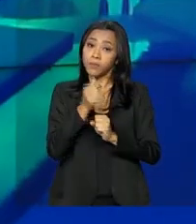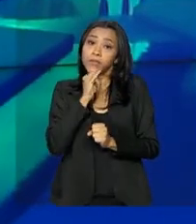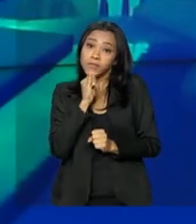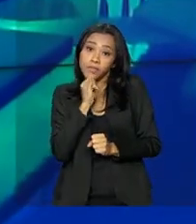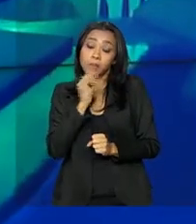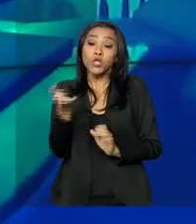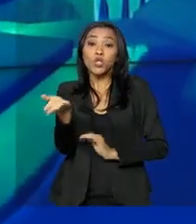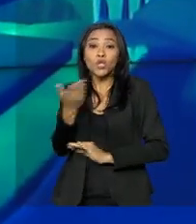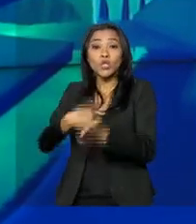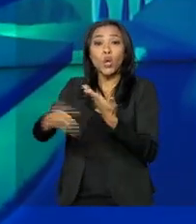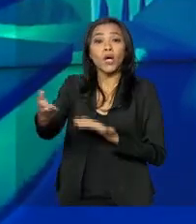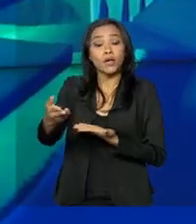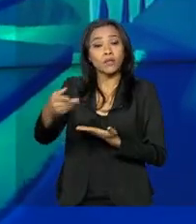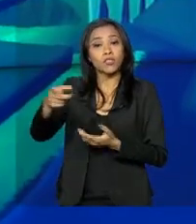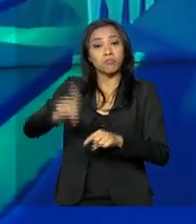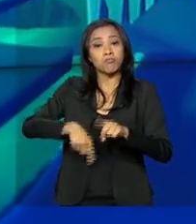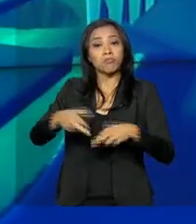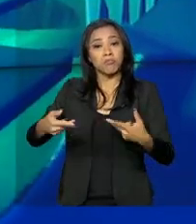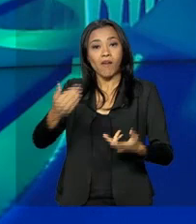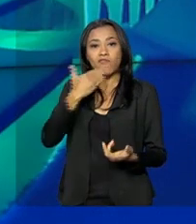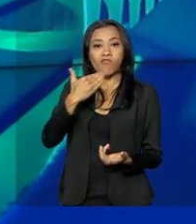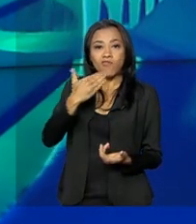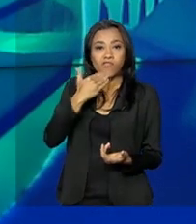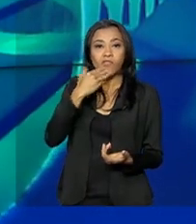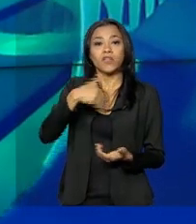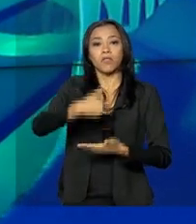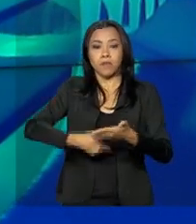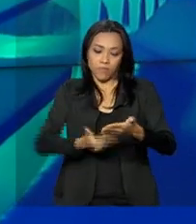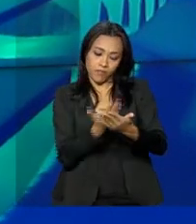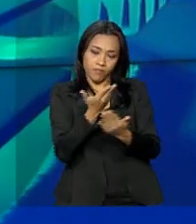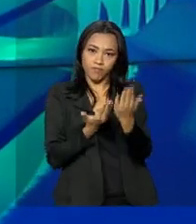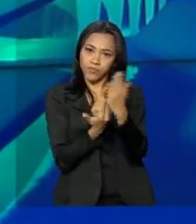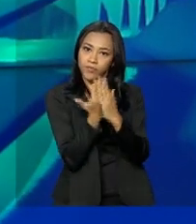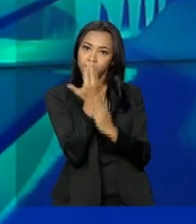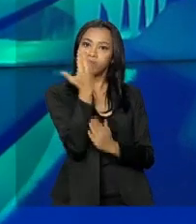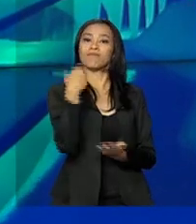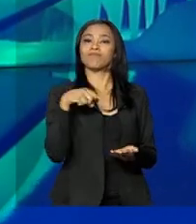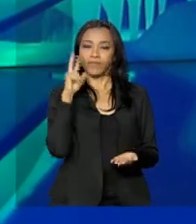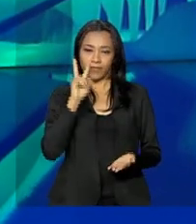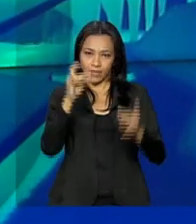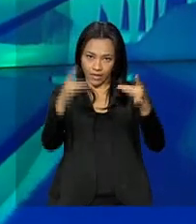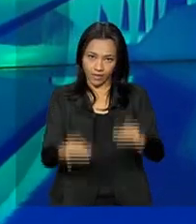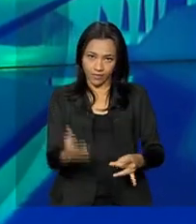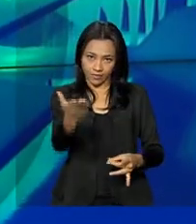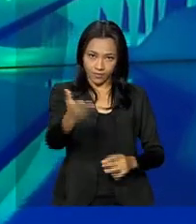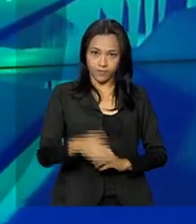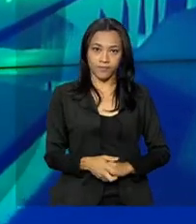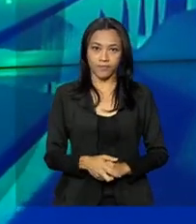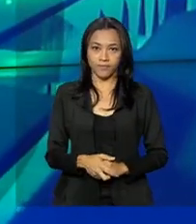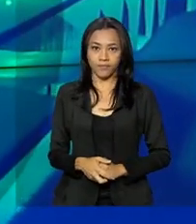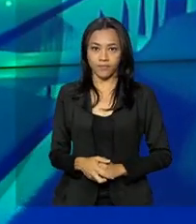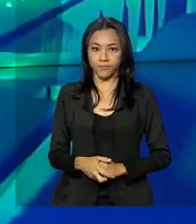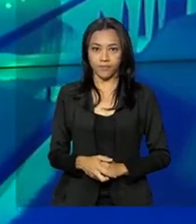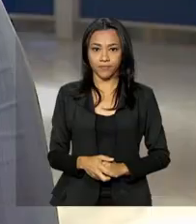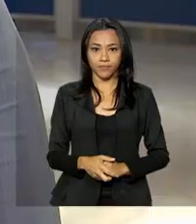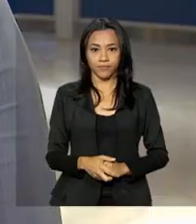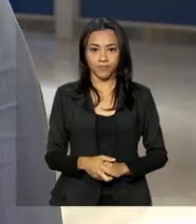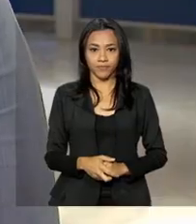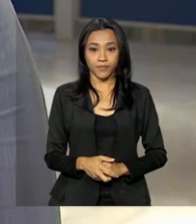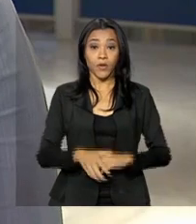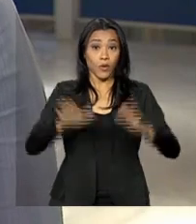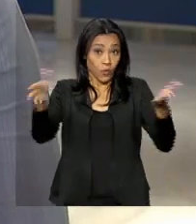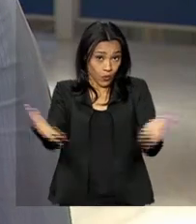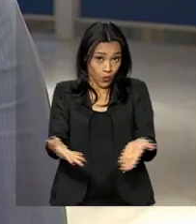troca de produtos com defeito ea emissão de nota fiscal gabriela noronha tem os detalhes hoje